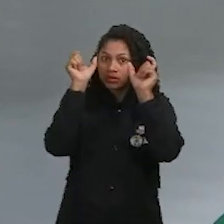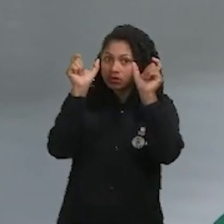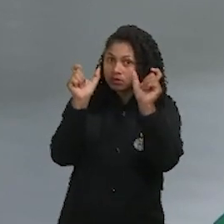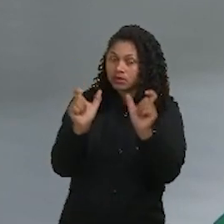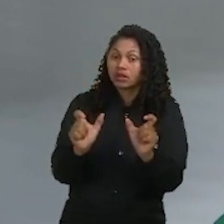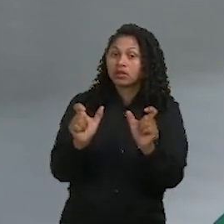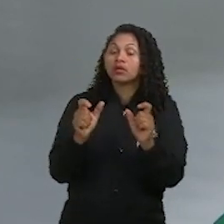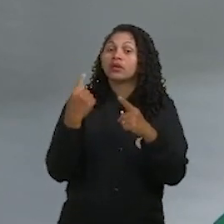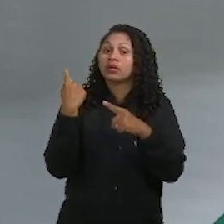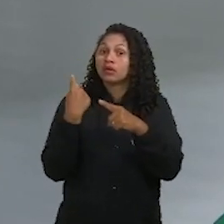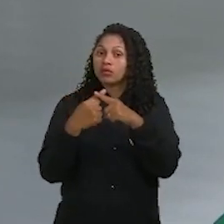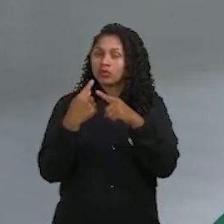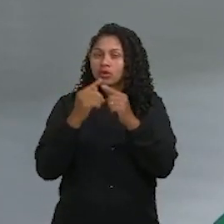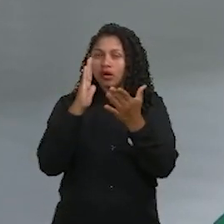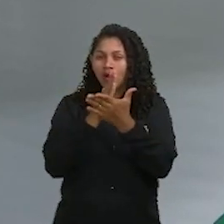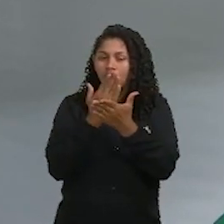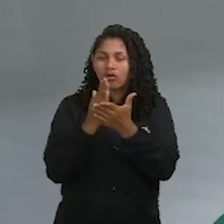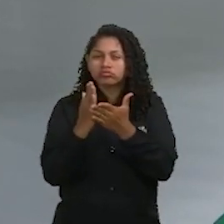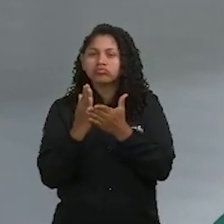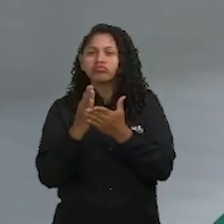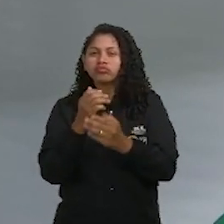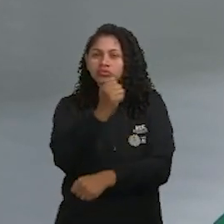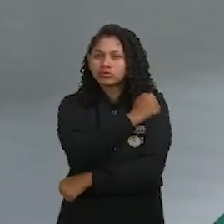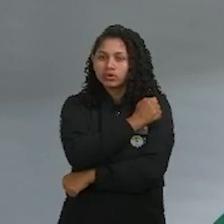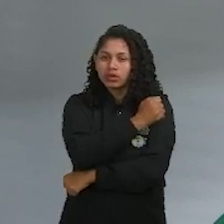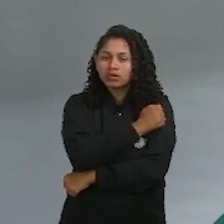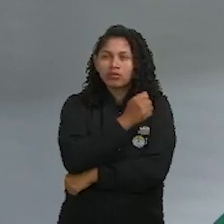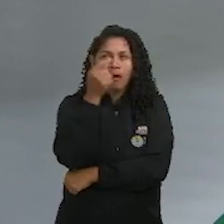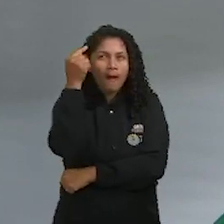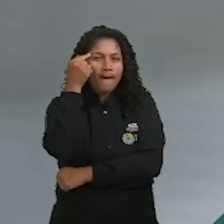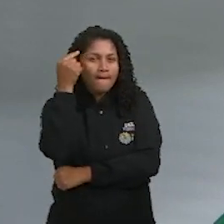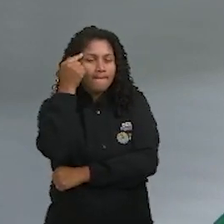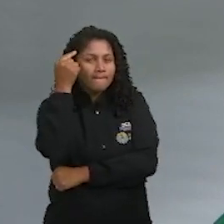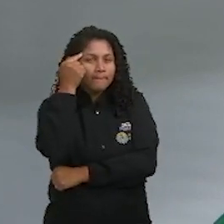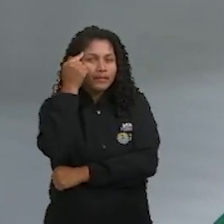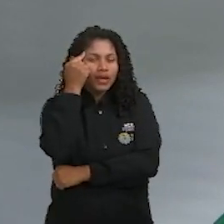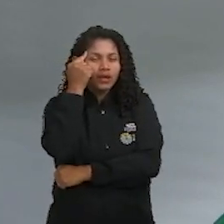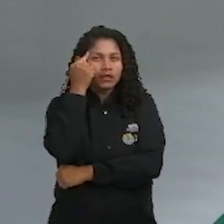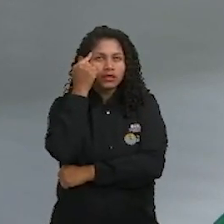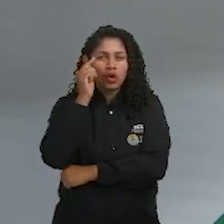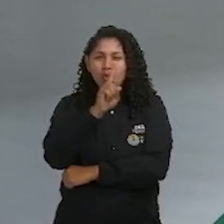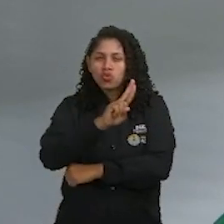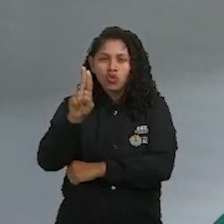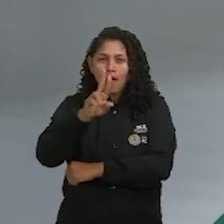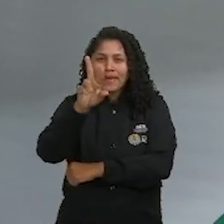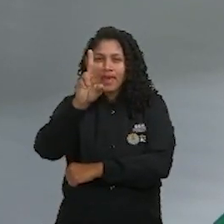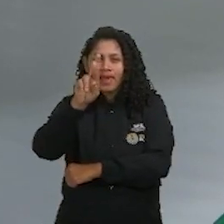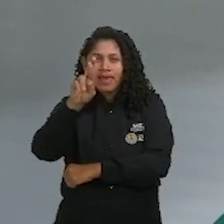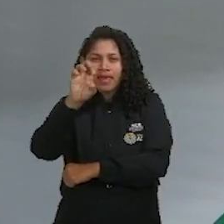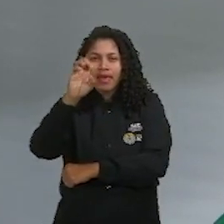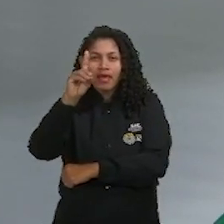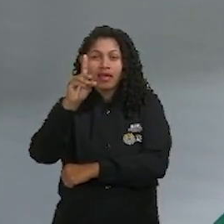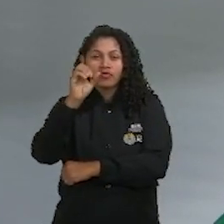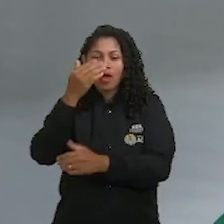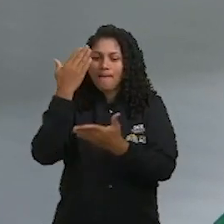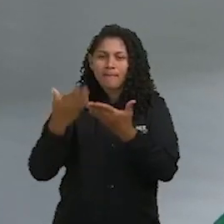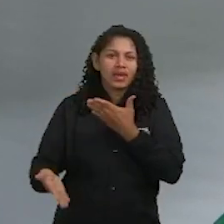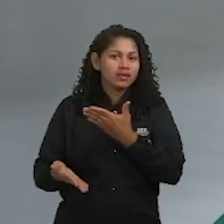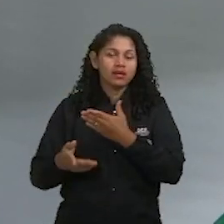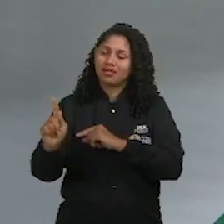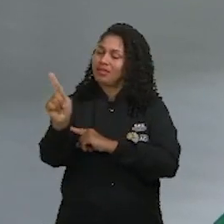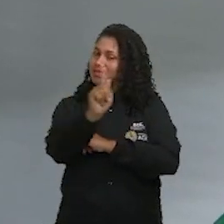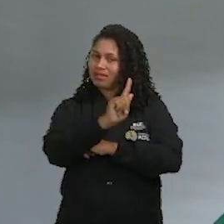a isso, porque alguns alunos acham que pelo fato de estarmos chamando de redução, é o processo de perder. E,